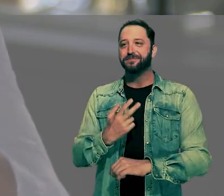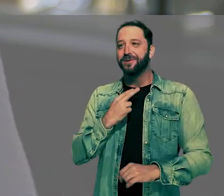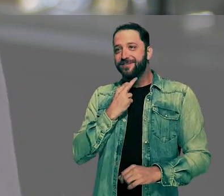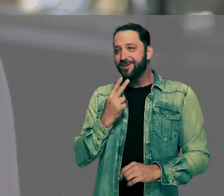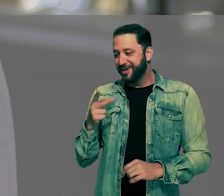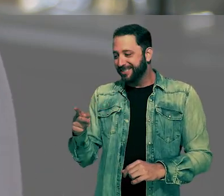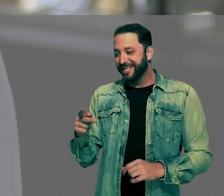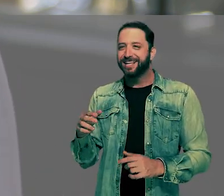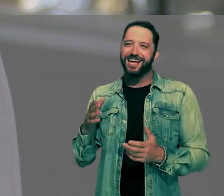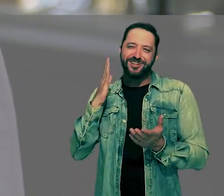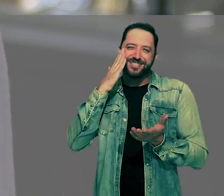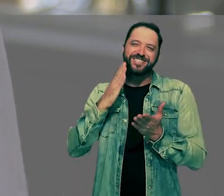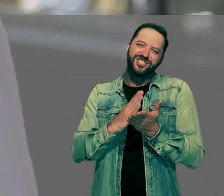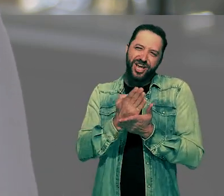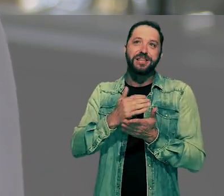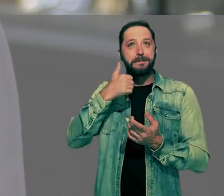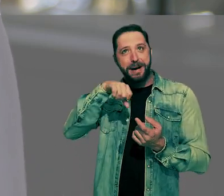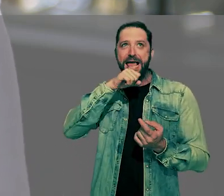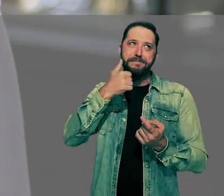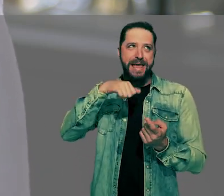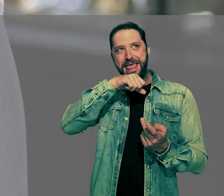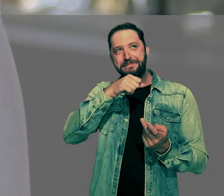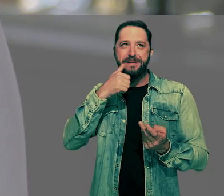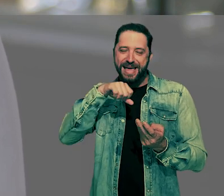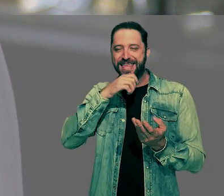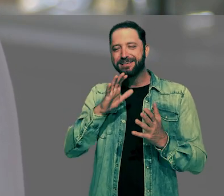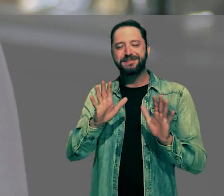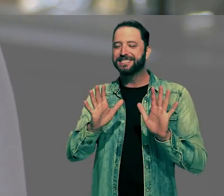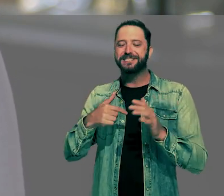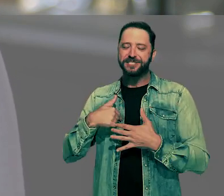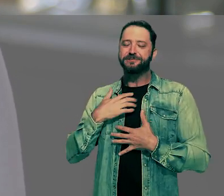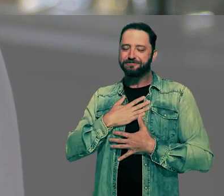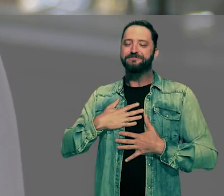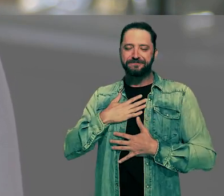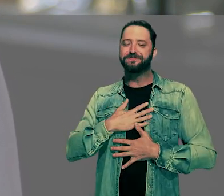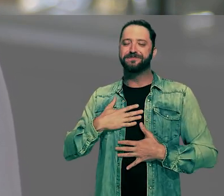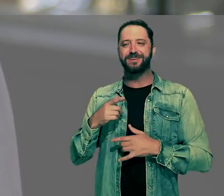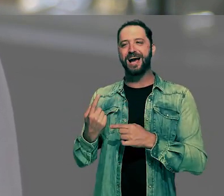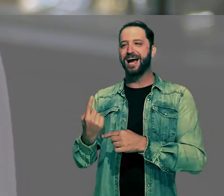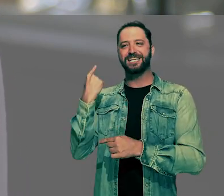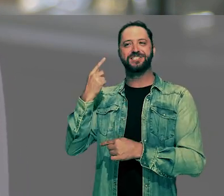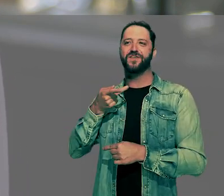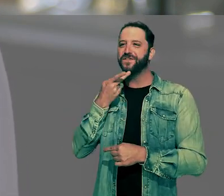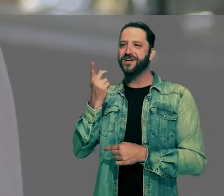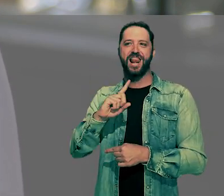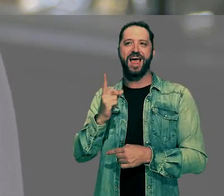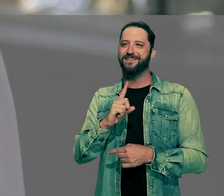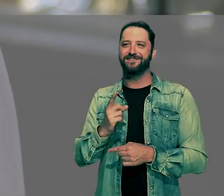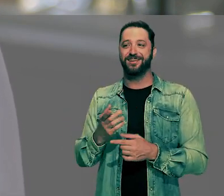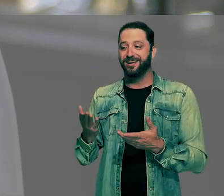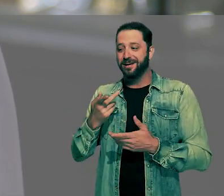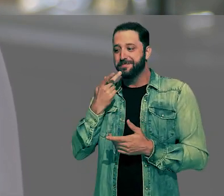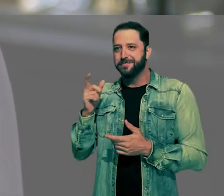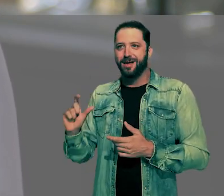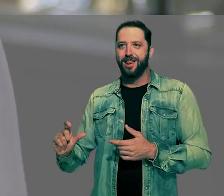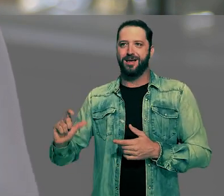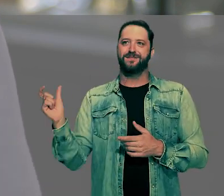escutar a vozinha, tipo, é chato. Mãe, mãe, mãe, mãe. Mas pra mim é prazeroso, porque eles não falavam.